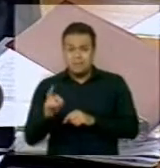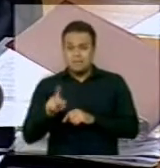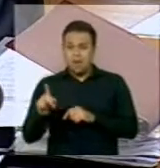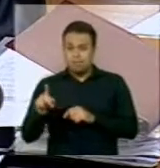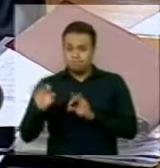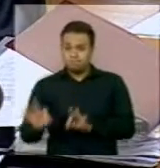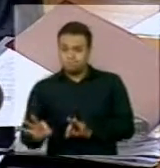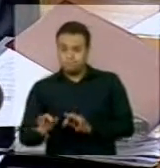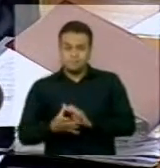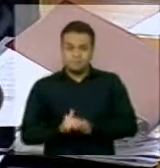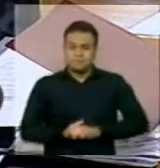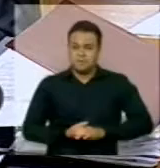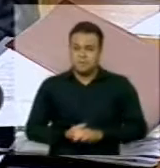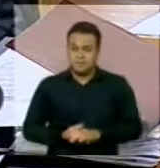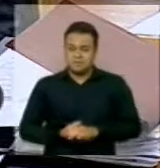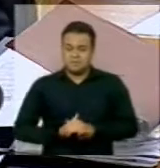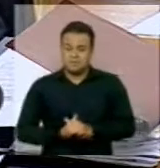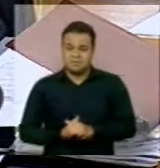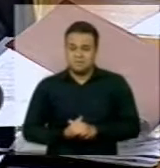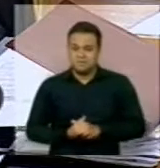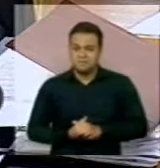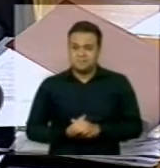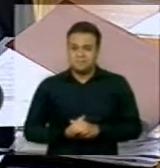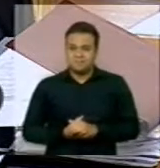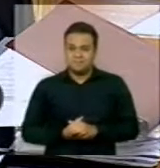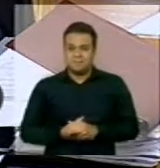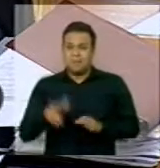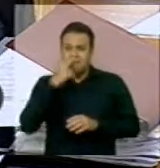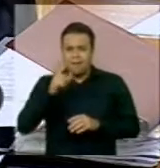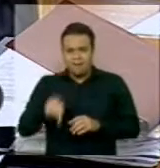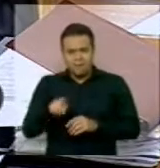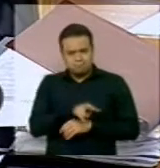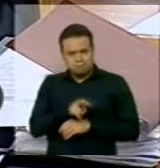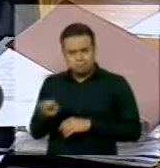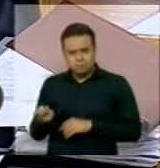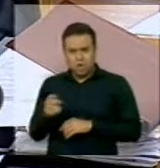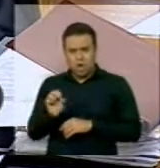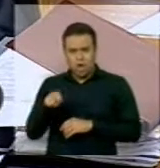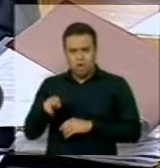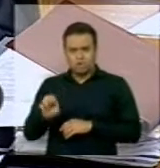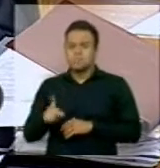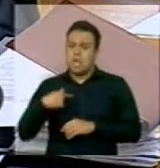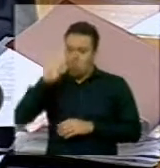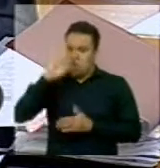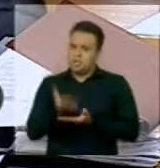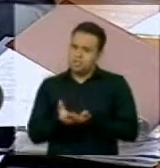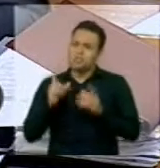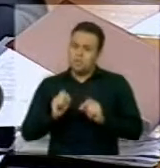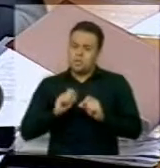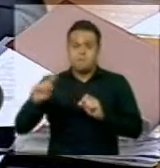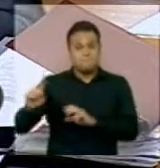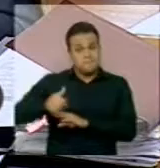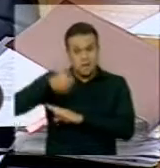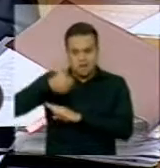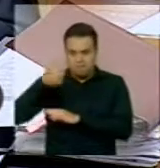tratamento. Então, se nós permitíssemos essa inversão do ônus, eu acredito que garantiríamos, primeiro,